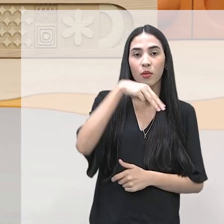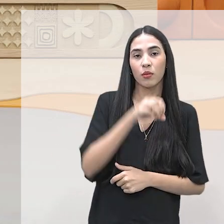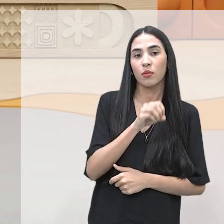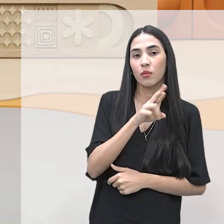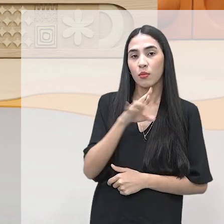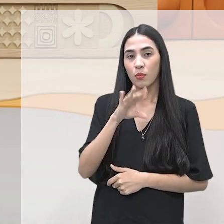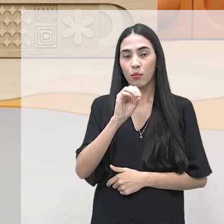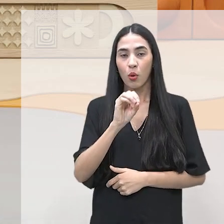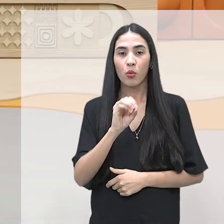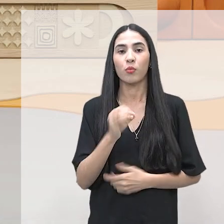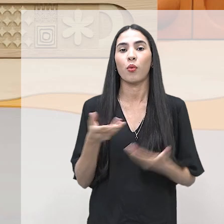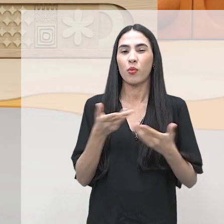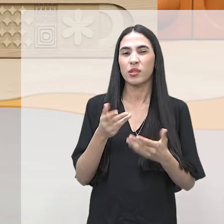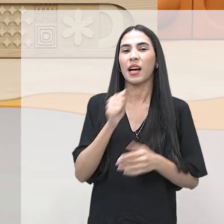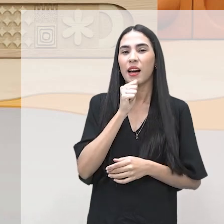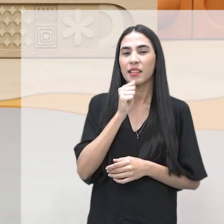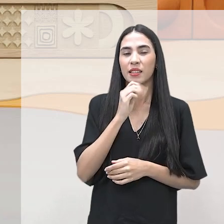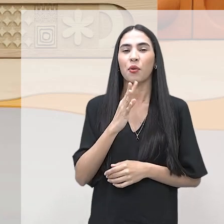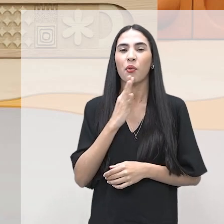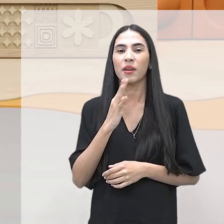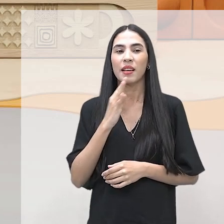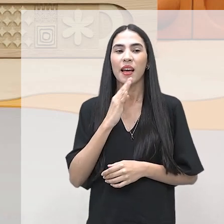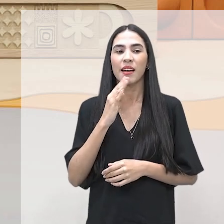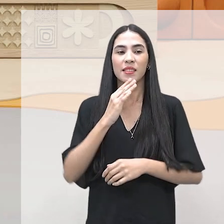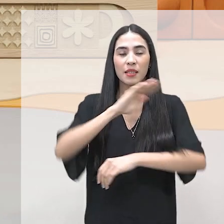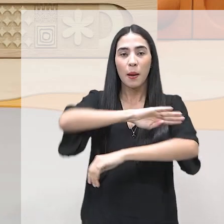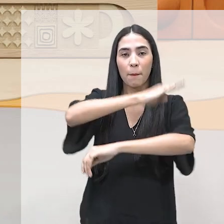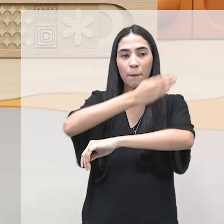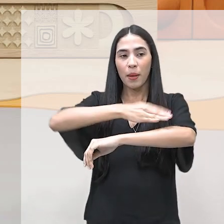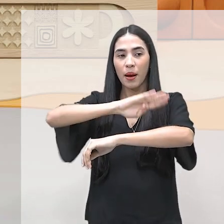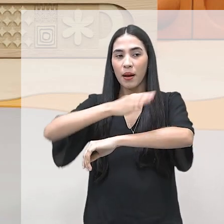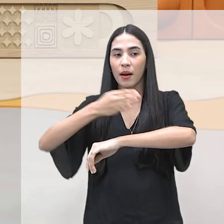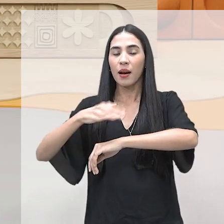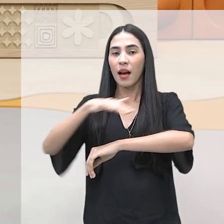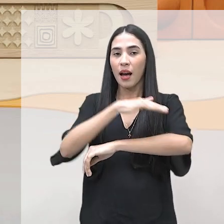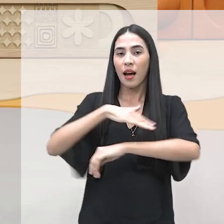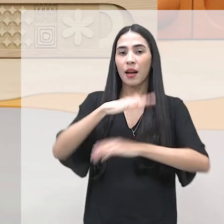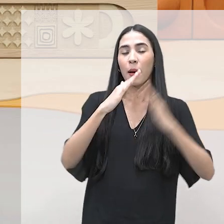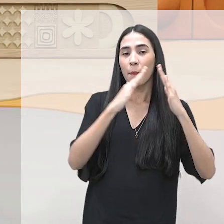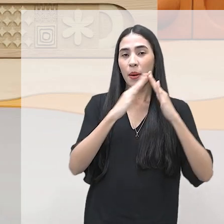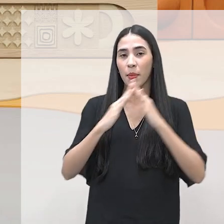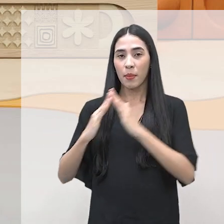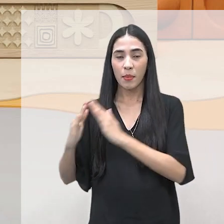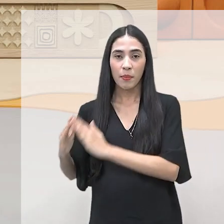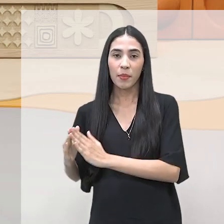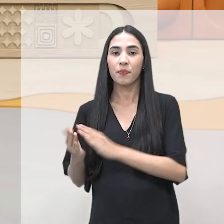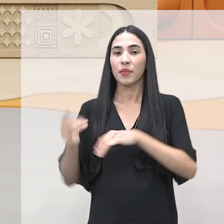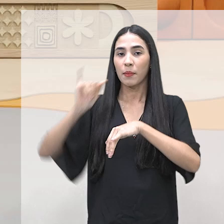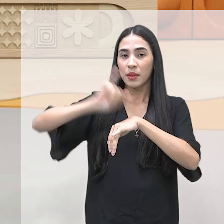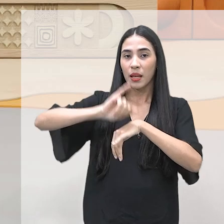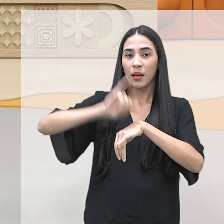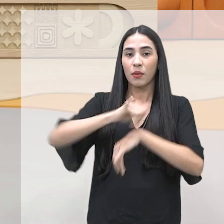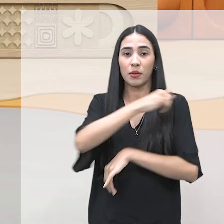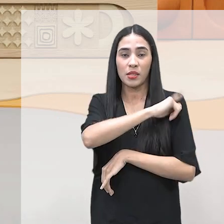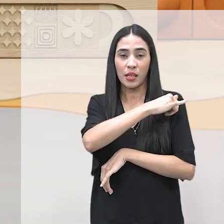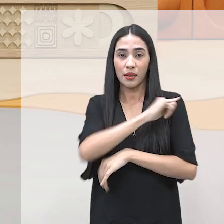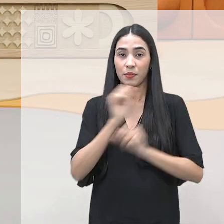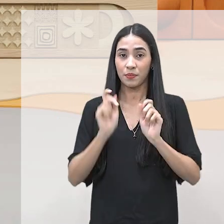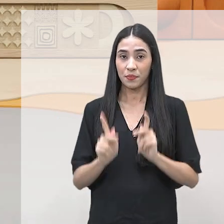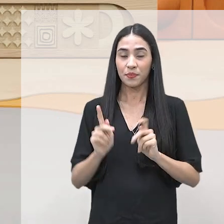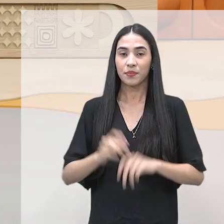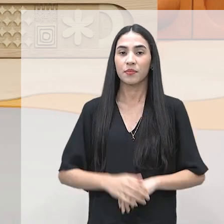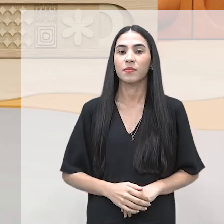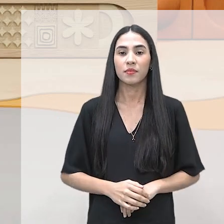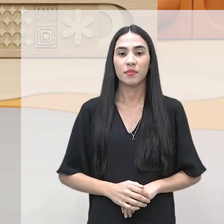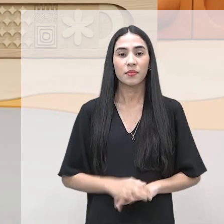os dias de hoje, na ex-capital do Brasil, no Rio de Janeiro, que hoje é capital do estado do Rio de Janeiro. Beleza, gente? Então a gente